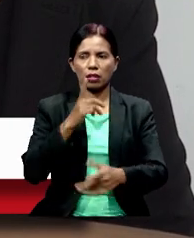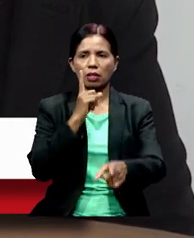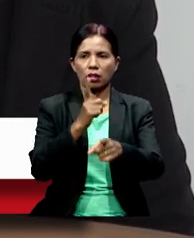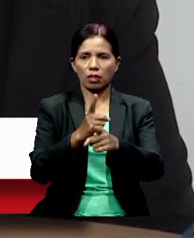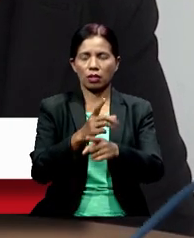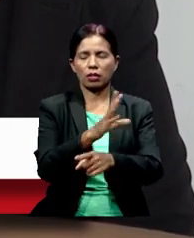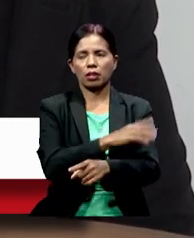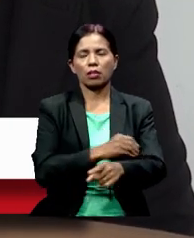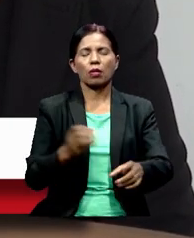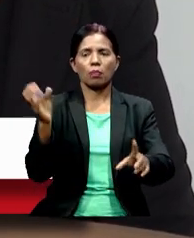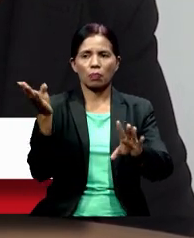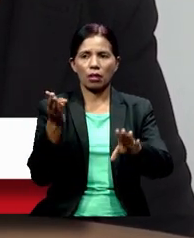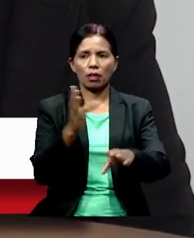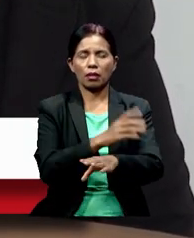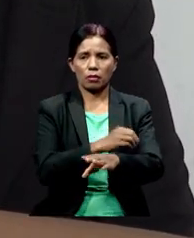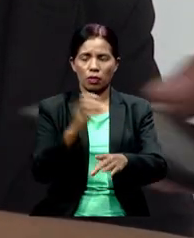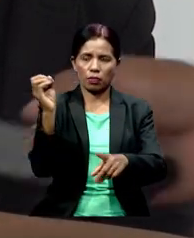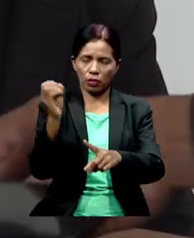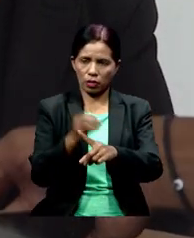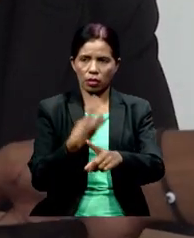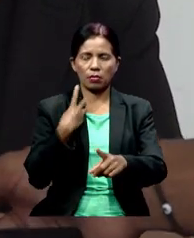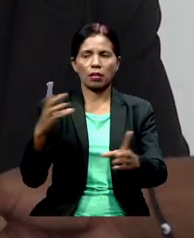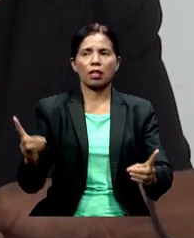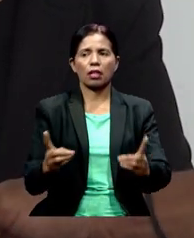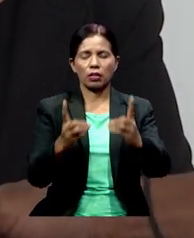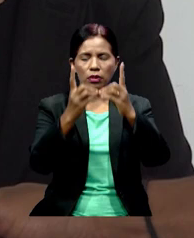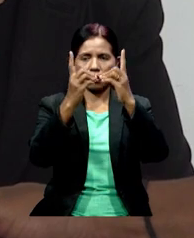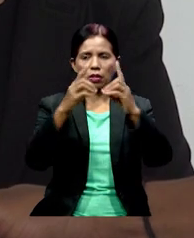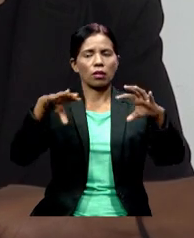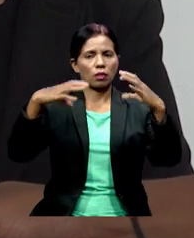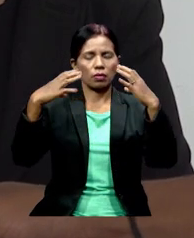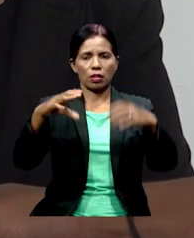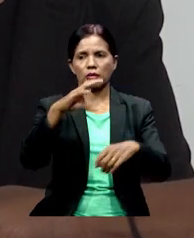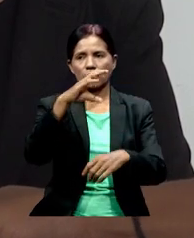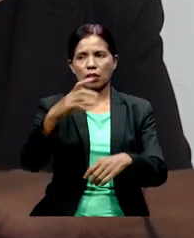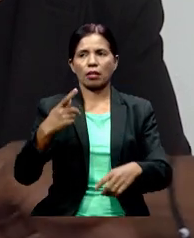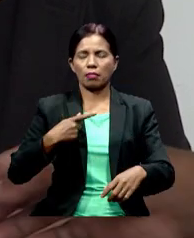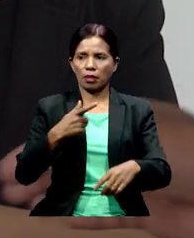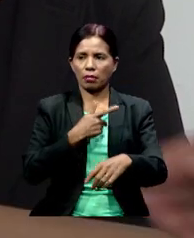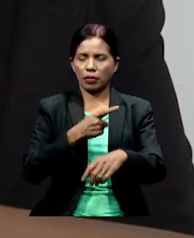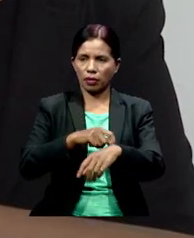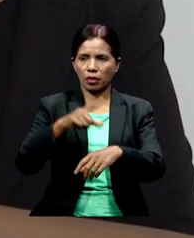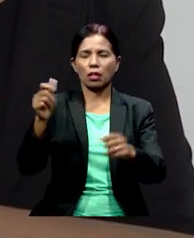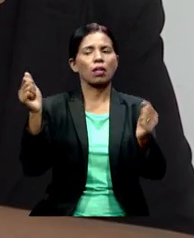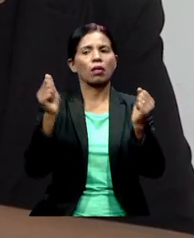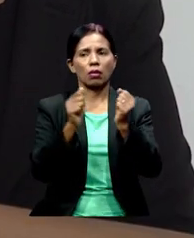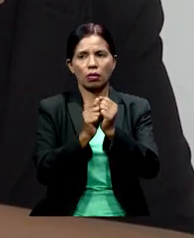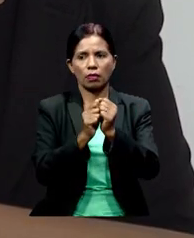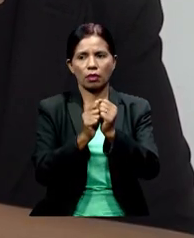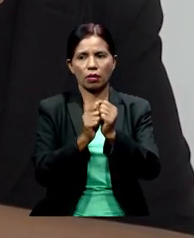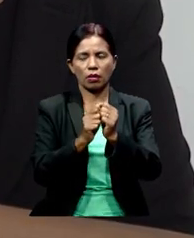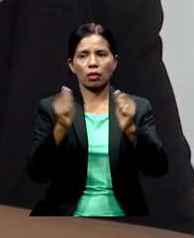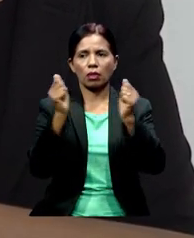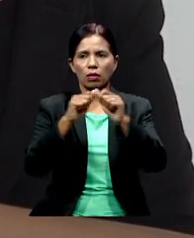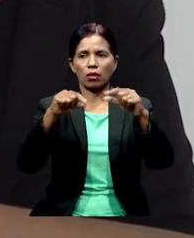ba oportunidade a Mebel Rassouros, Presidente Comissão C, Parlamento Nacional. Nacional ho minha